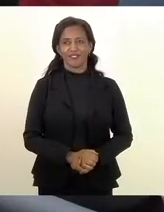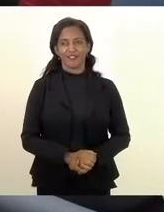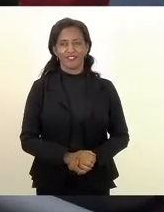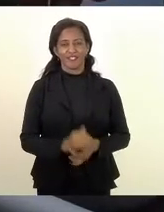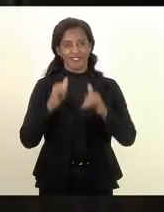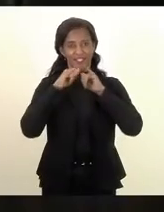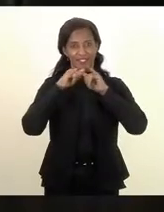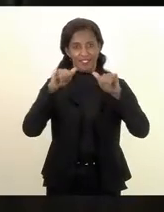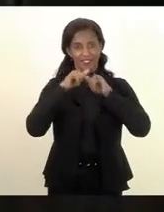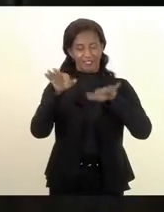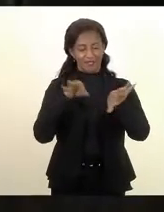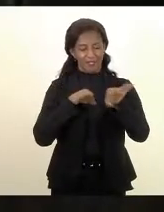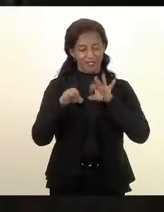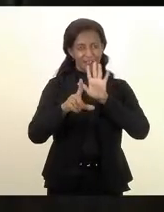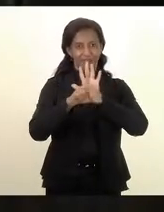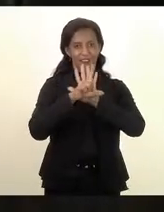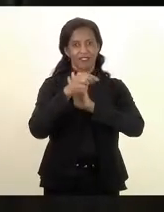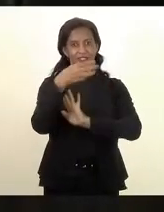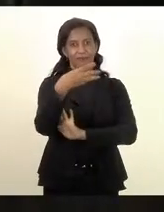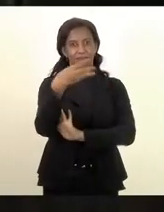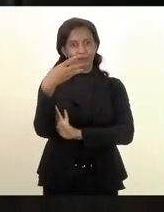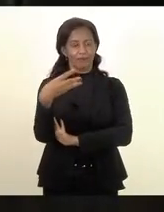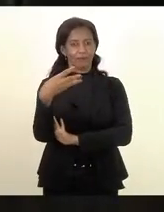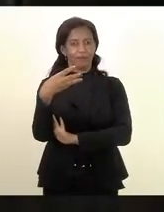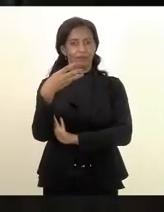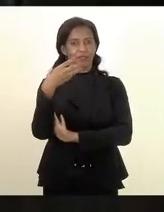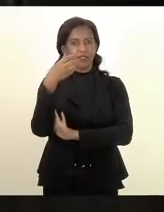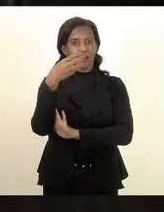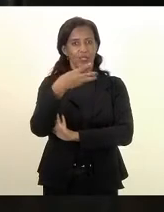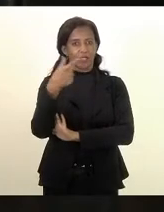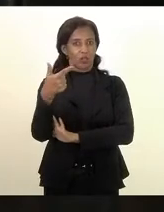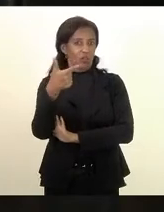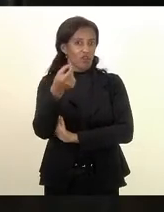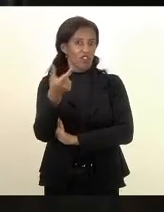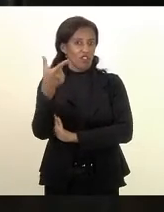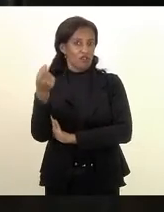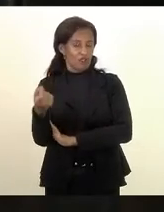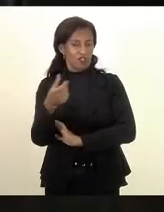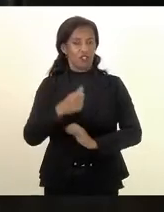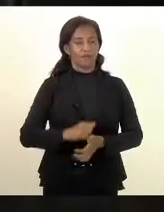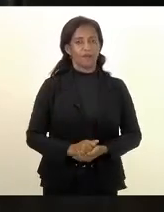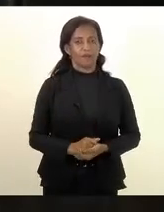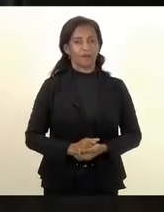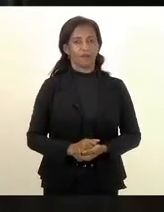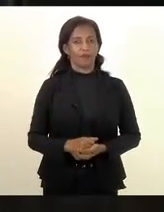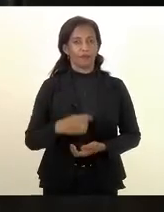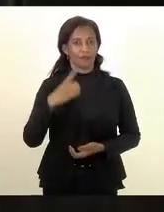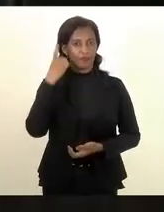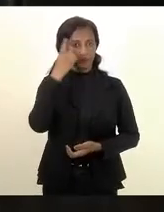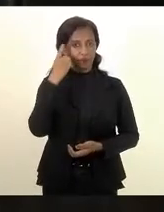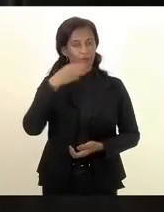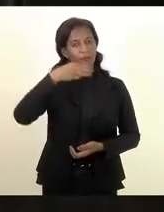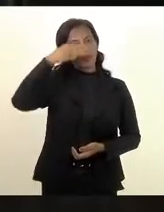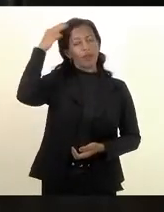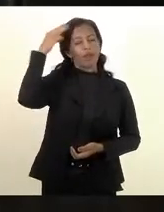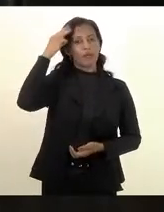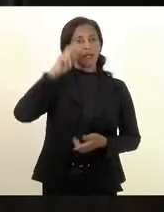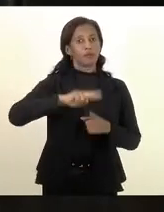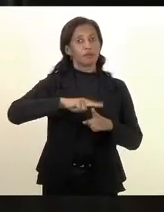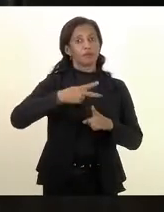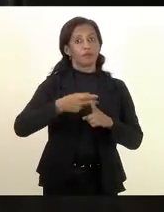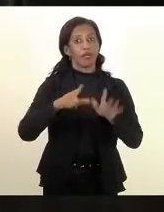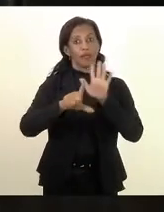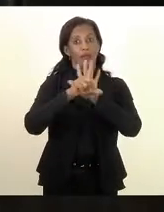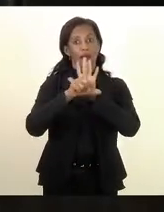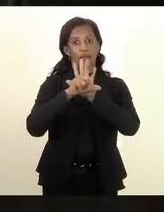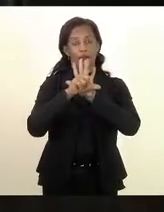anuncio o projeto de lei número 3.332 de 2020 em autoria do deputado Márcio Pacheco que altera